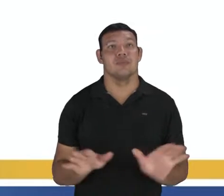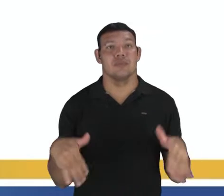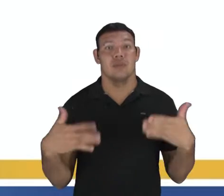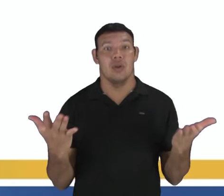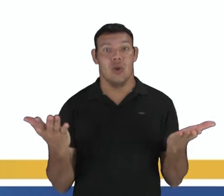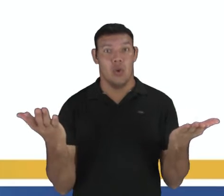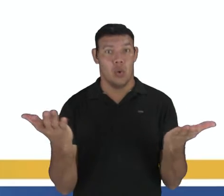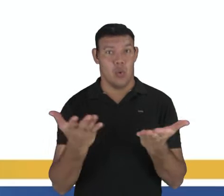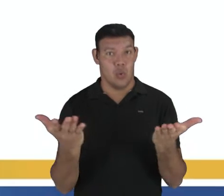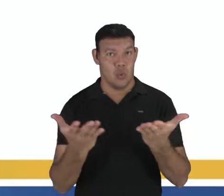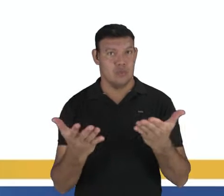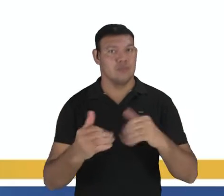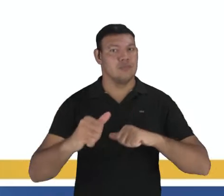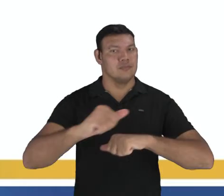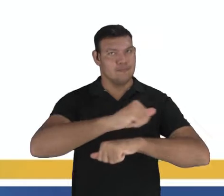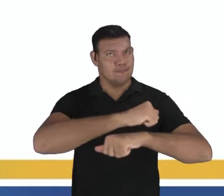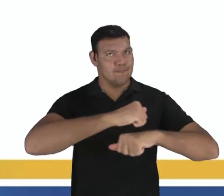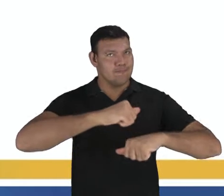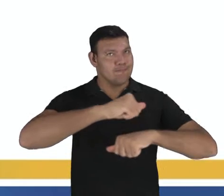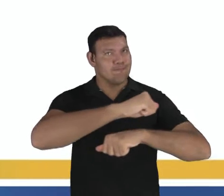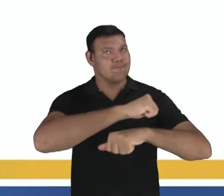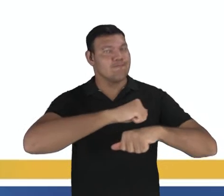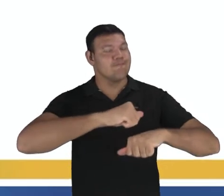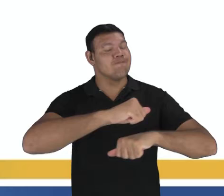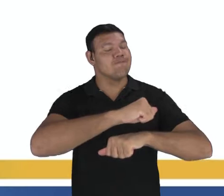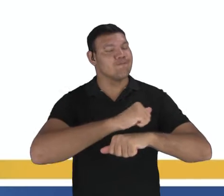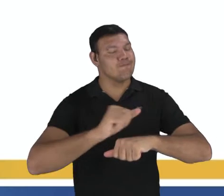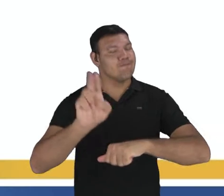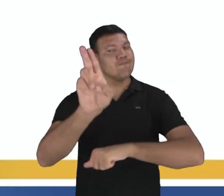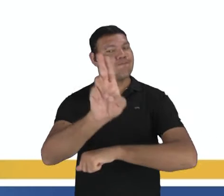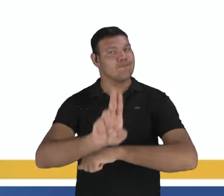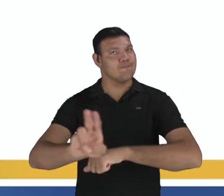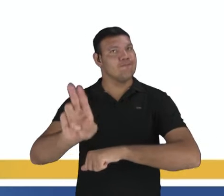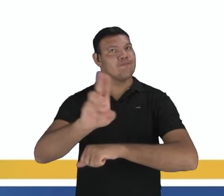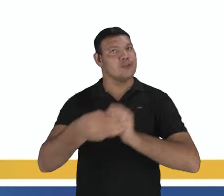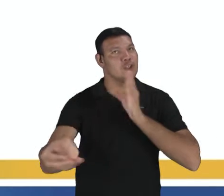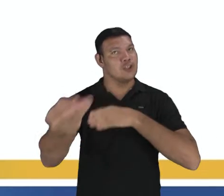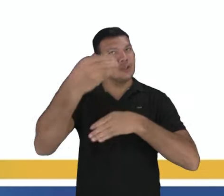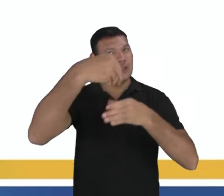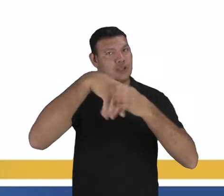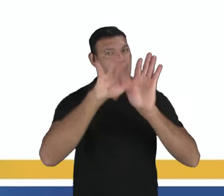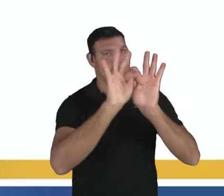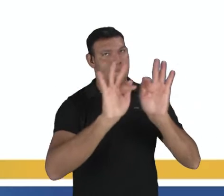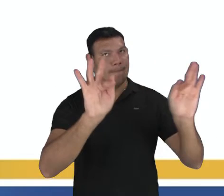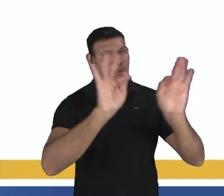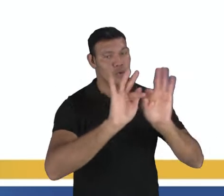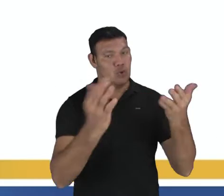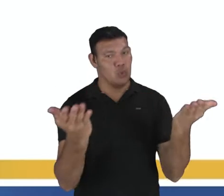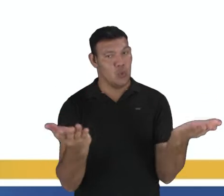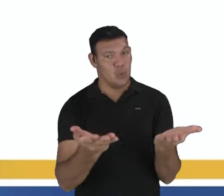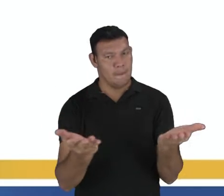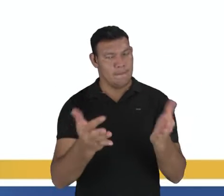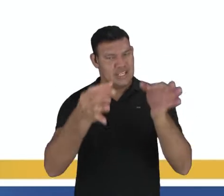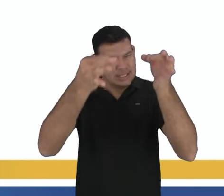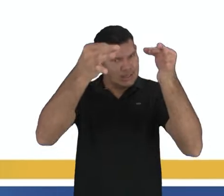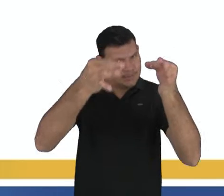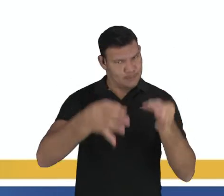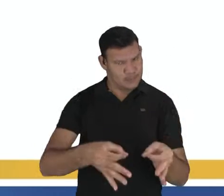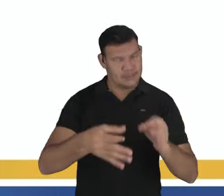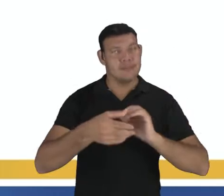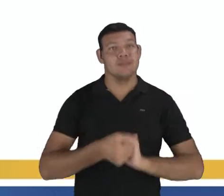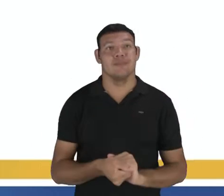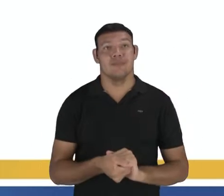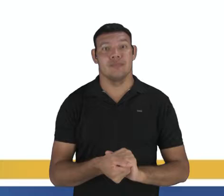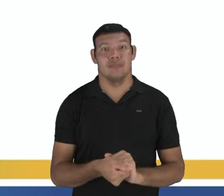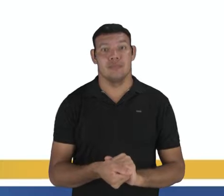Bom, e hoje nós vamos ver alguns advérbios que são usados frequentemente em frases do present perfect.